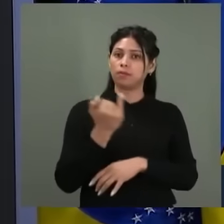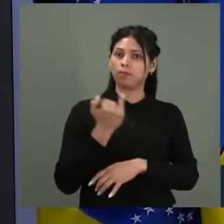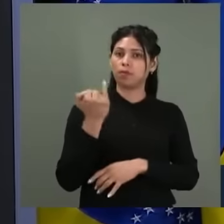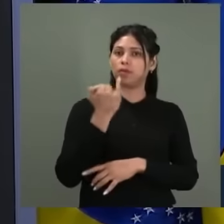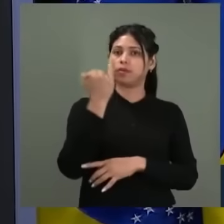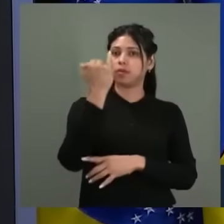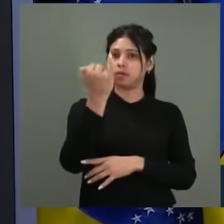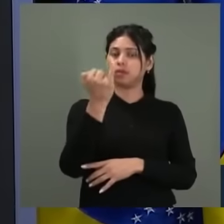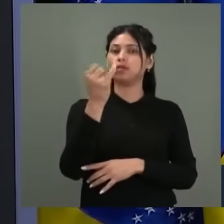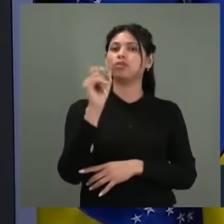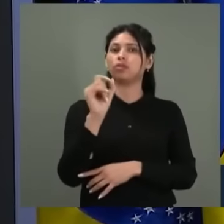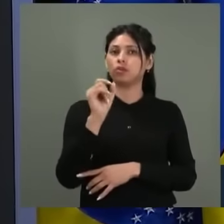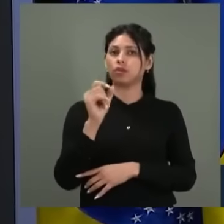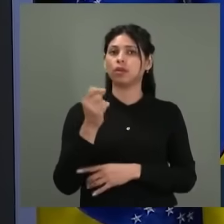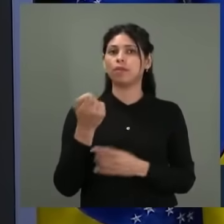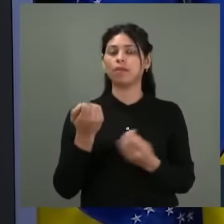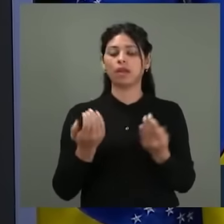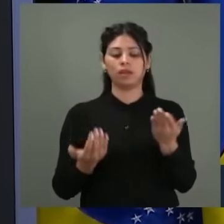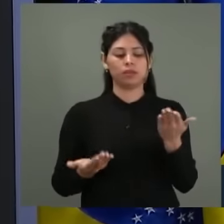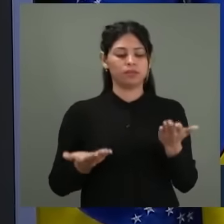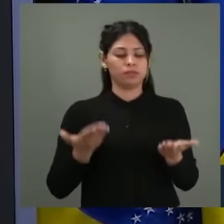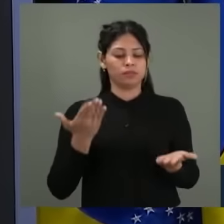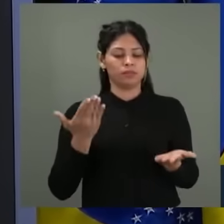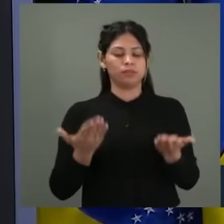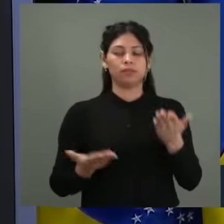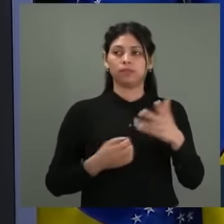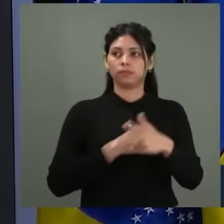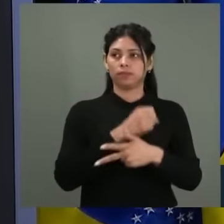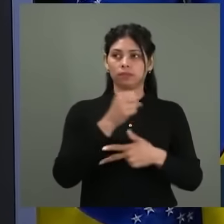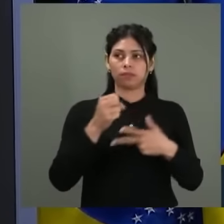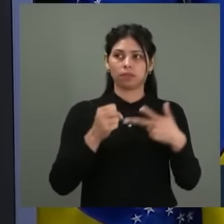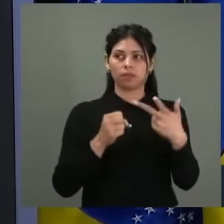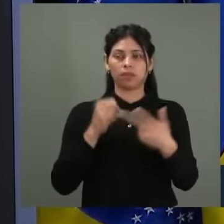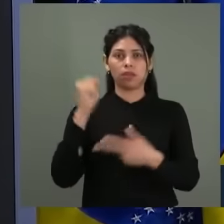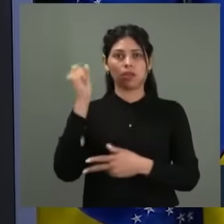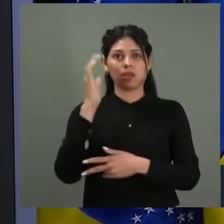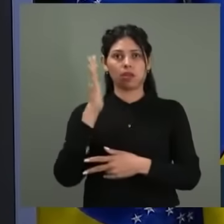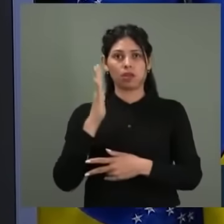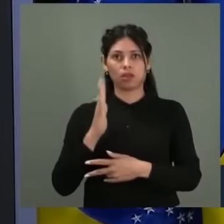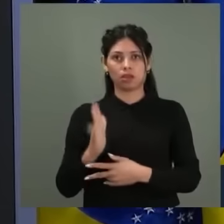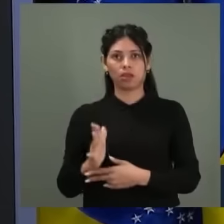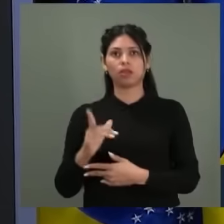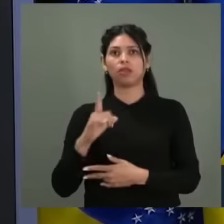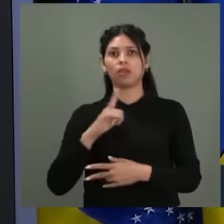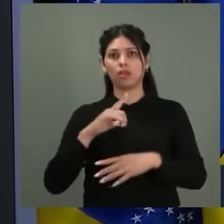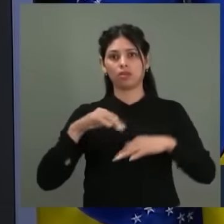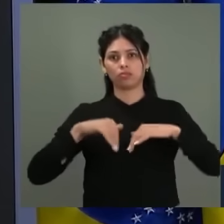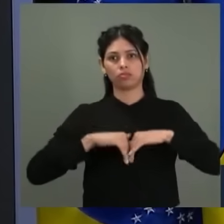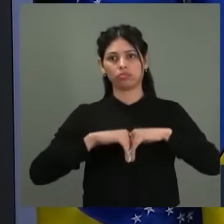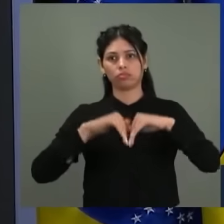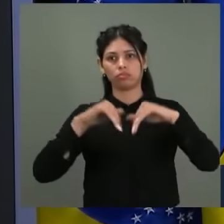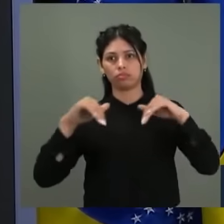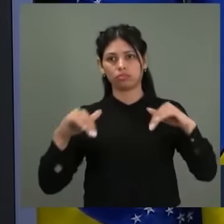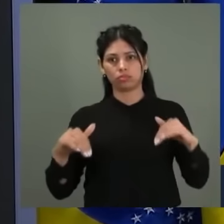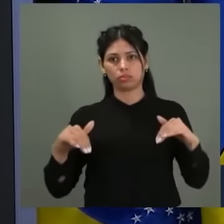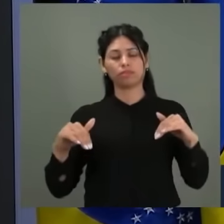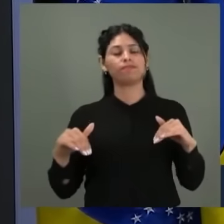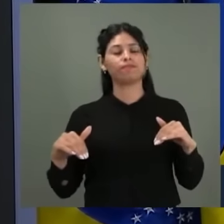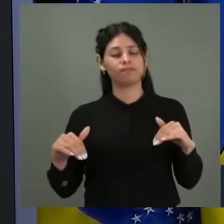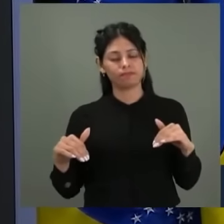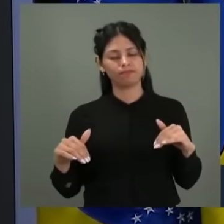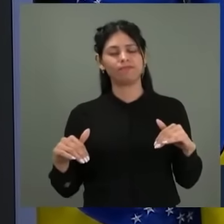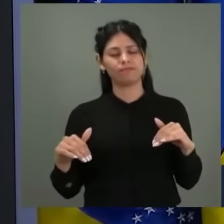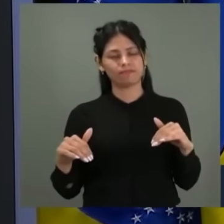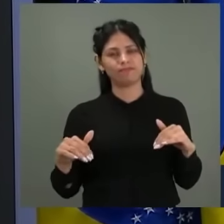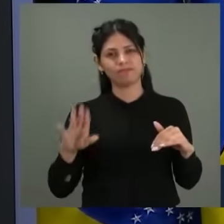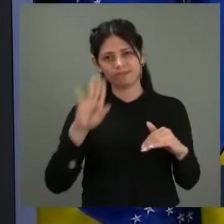sentido do reequilíbrio entre os poderes da República para que haja separação. Então, eu acho